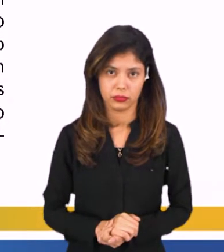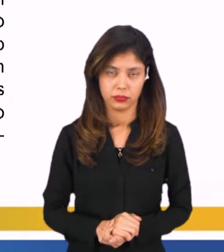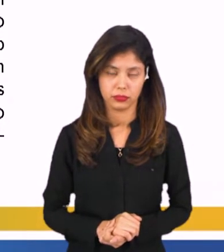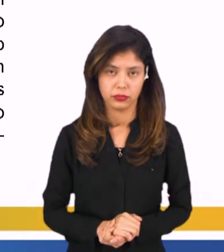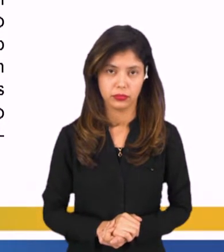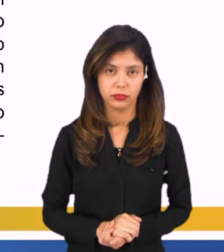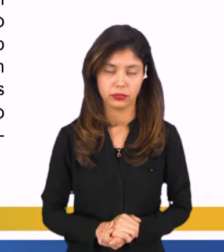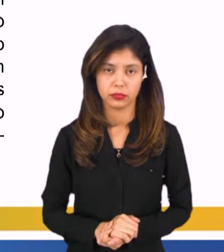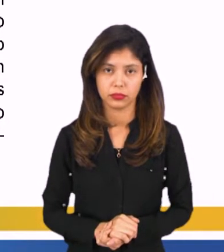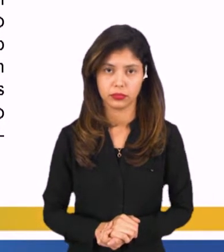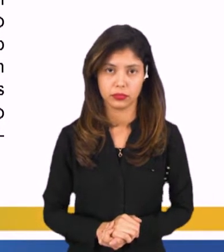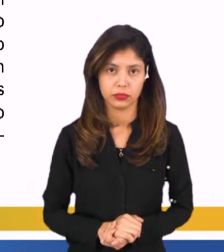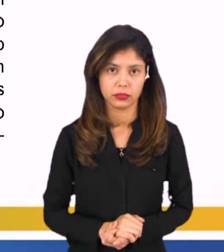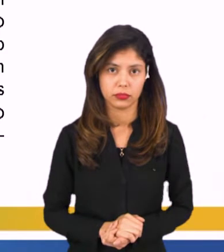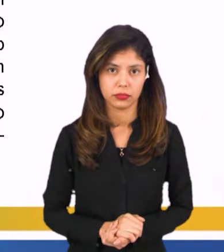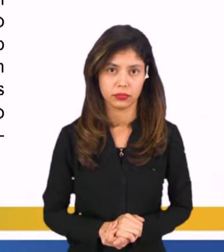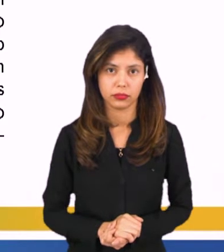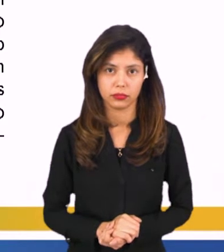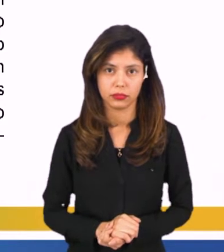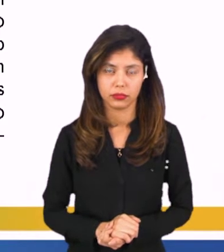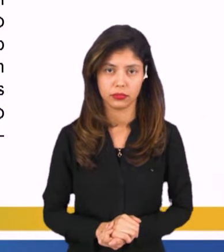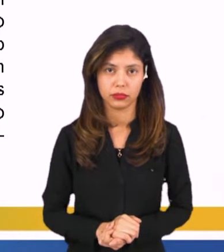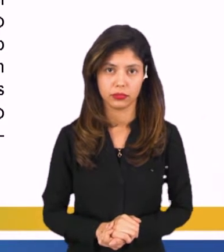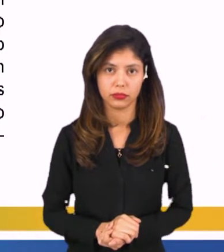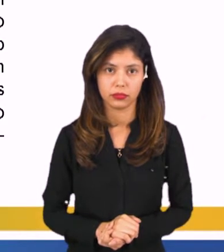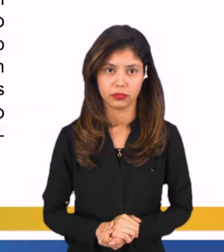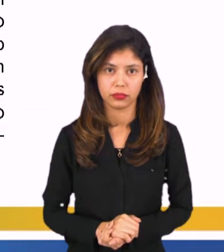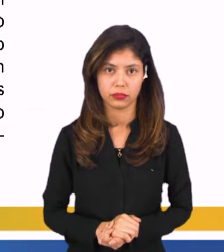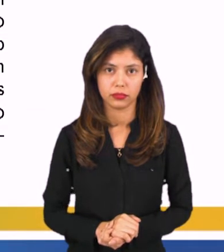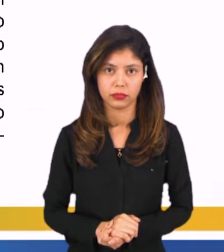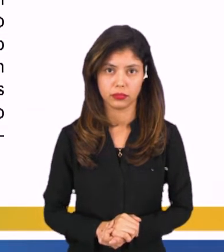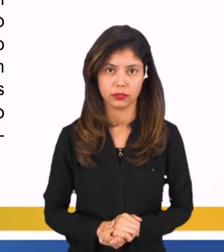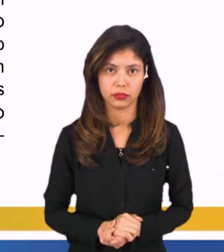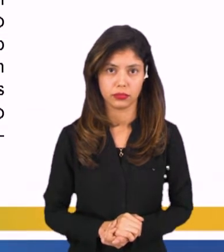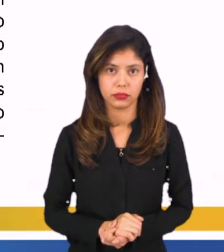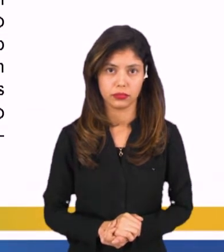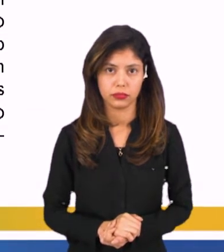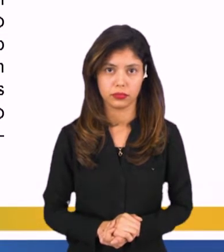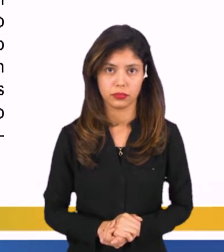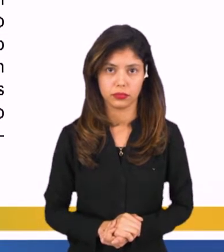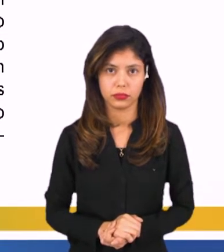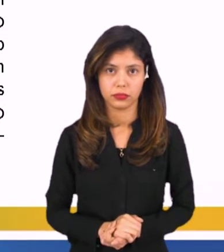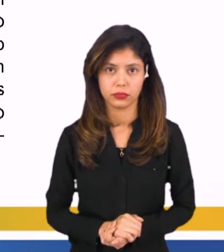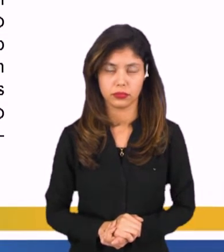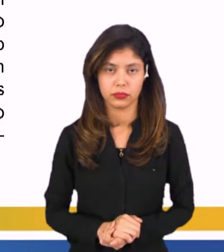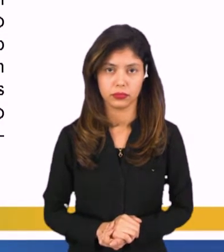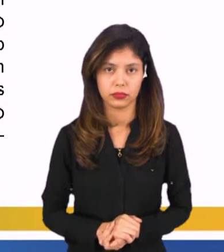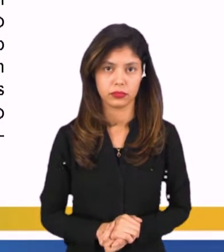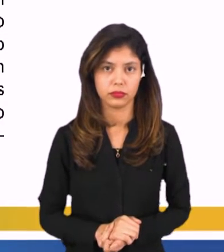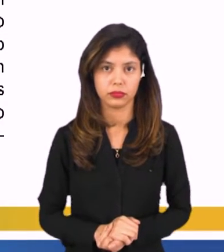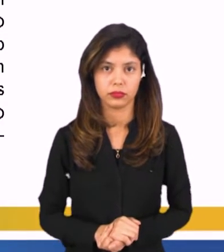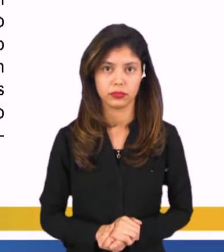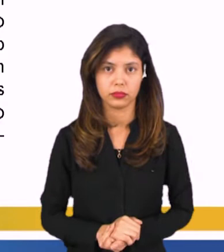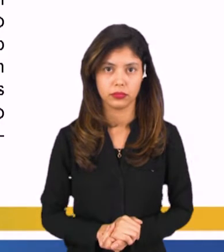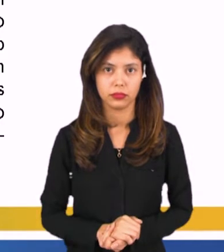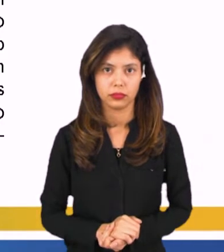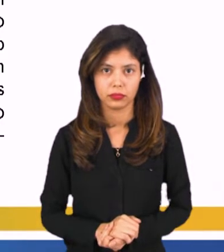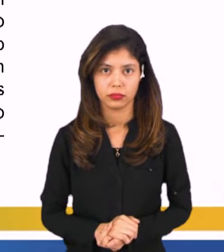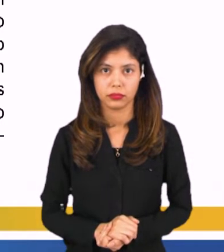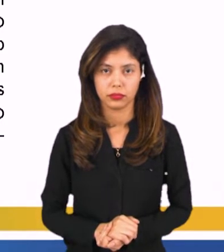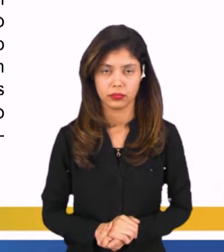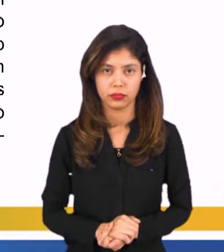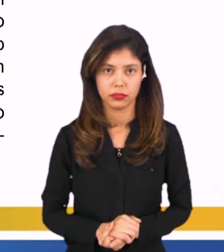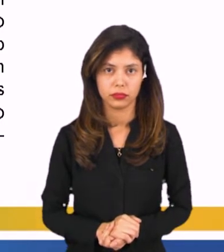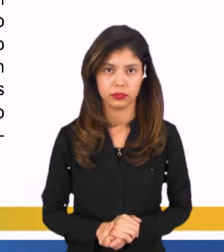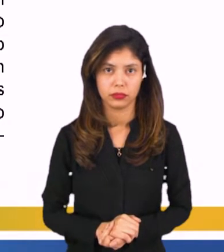para acercarse a un contenido más político, buscando principalmente involucrar la población en la